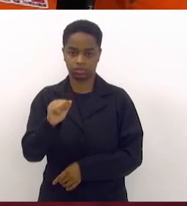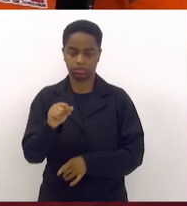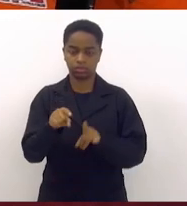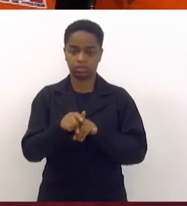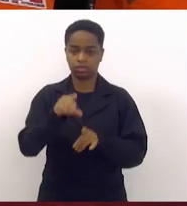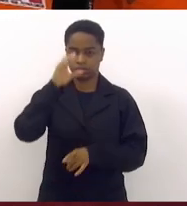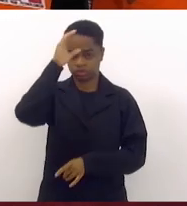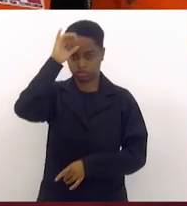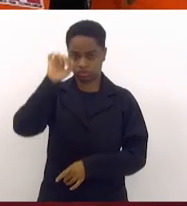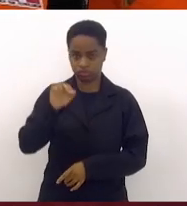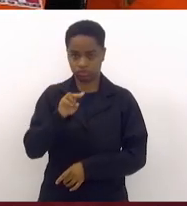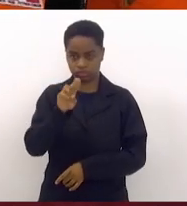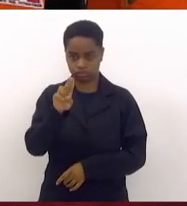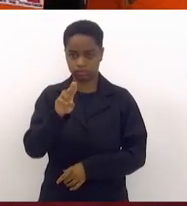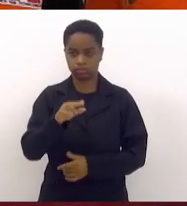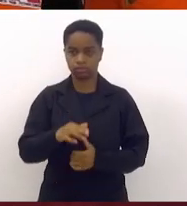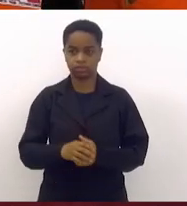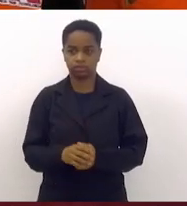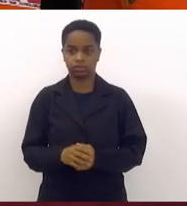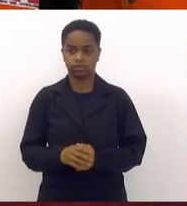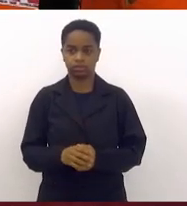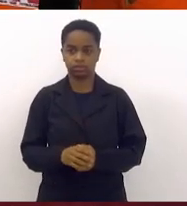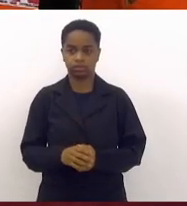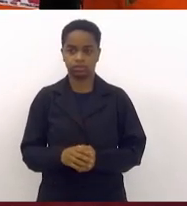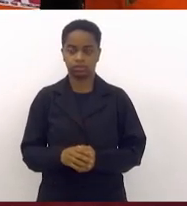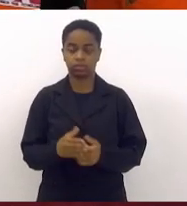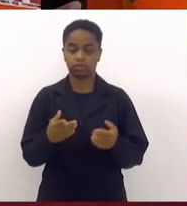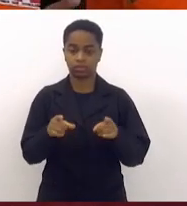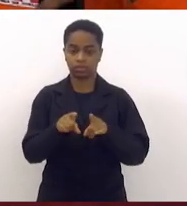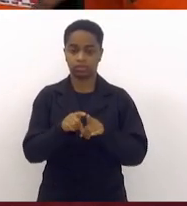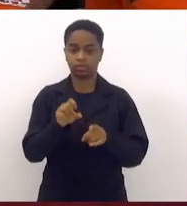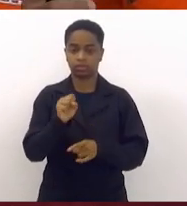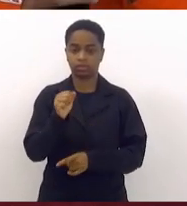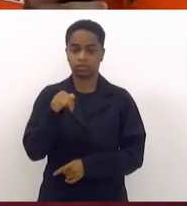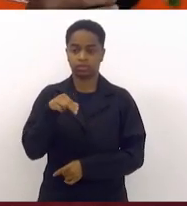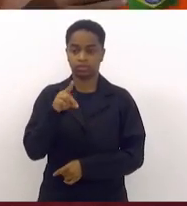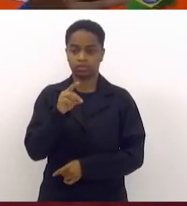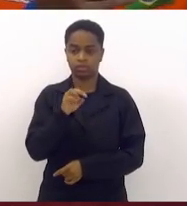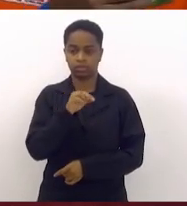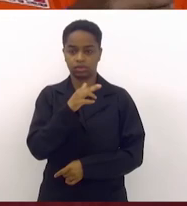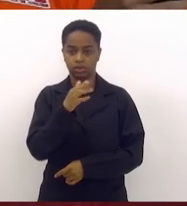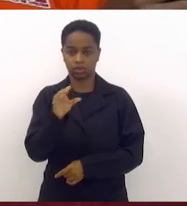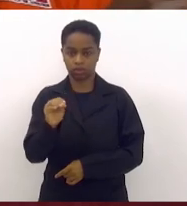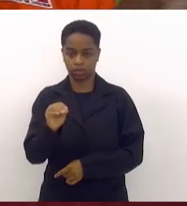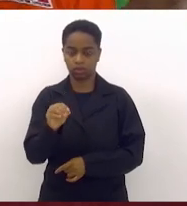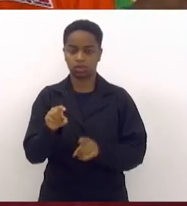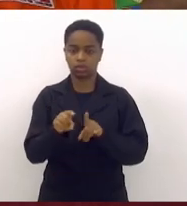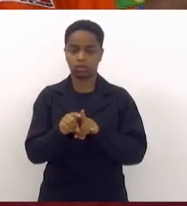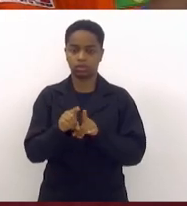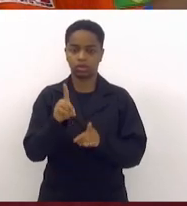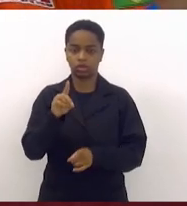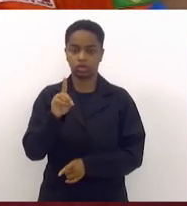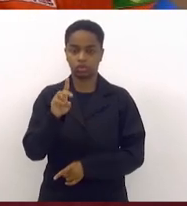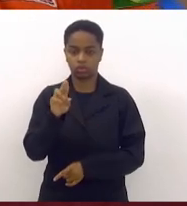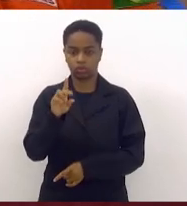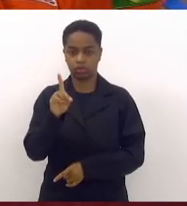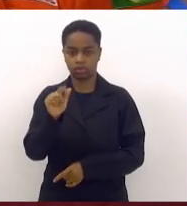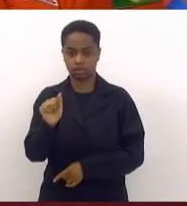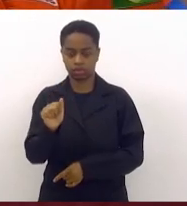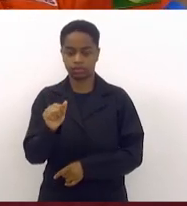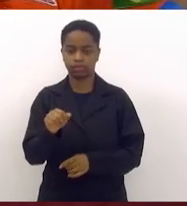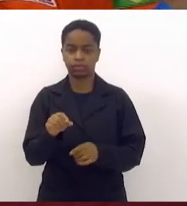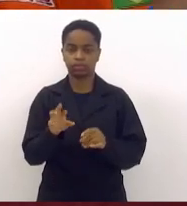tia Ju tia Ju e o Sandrão presidente da Cult daqui do Estado do Rio de Janeiro a Duda representando a Cult